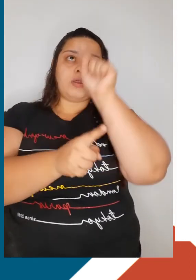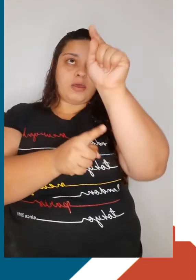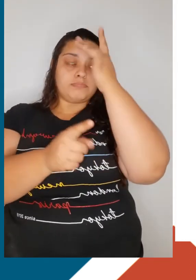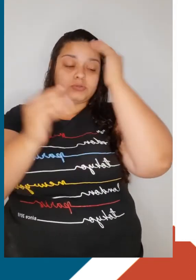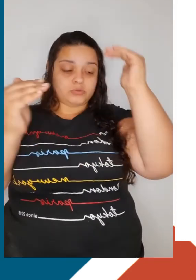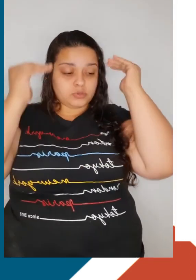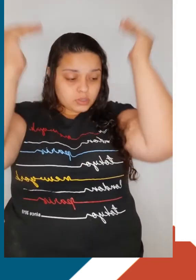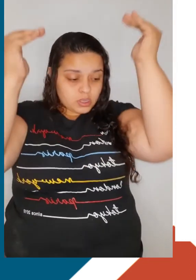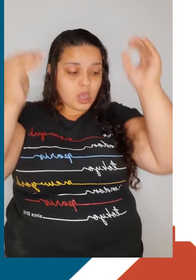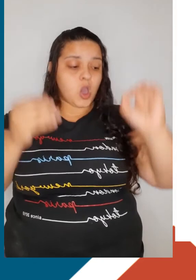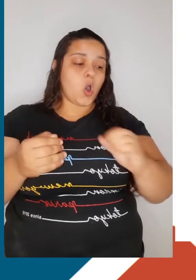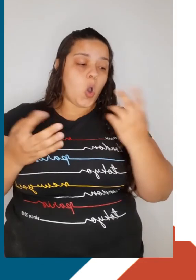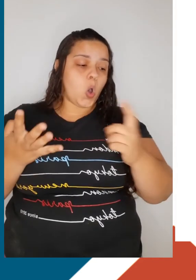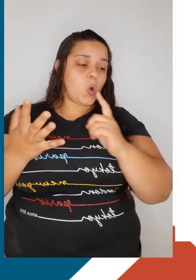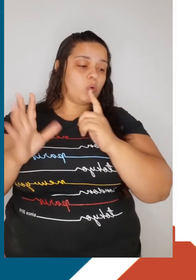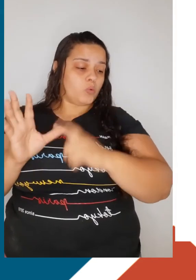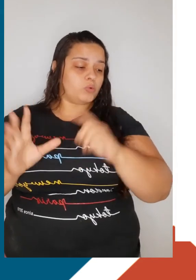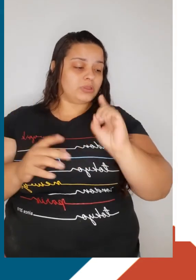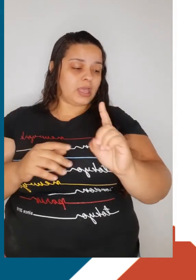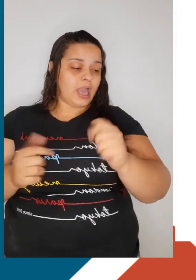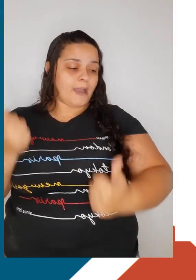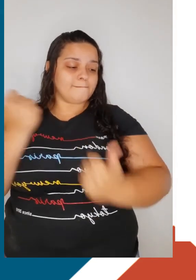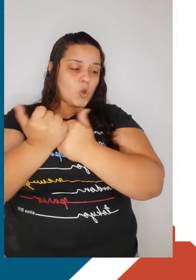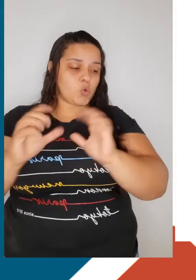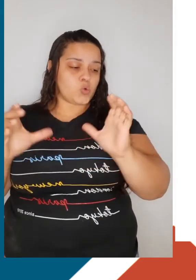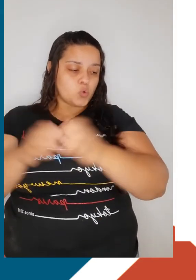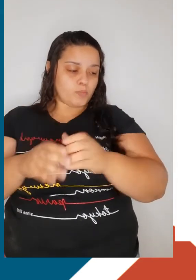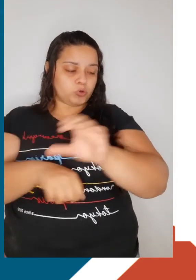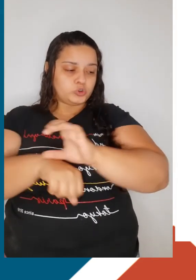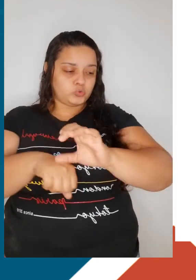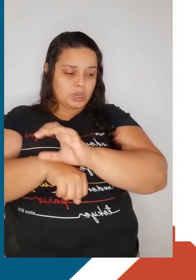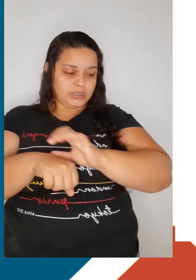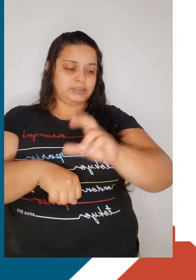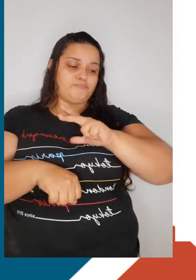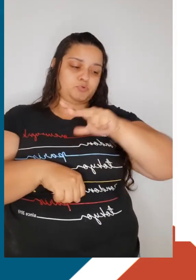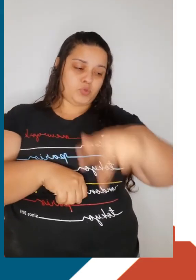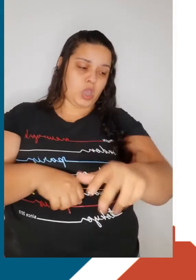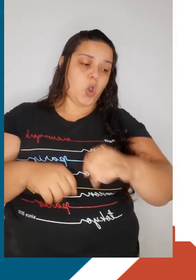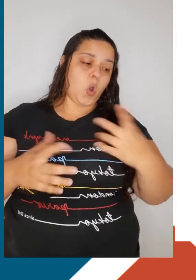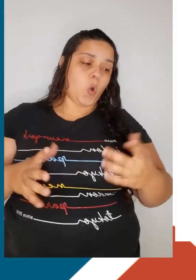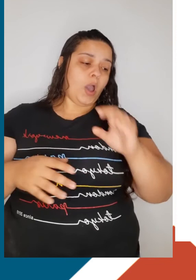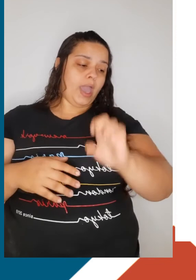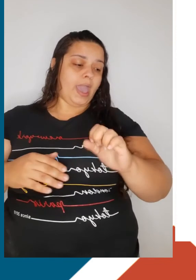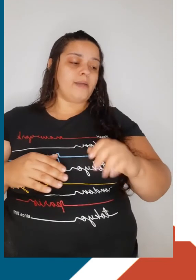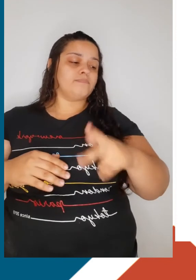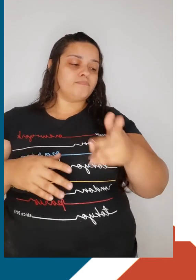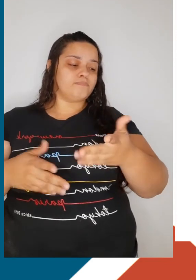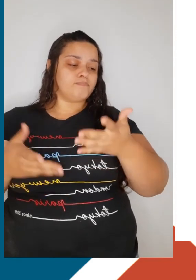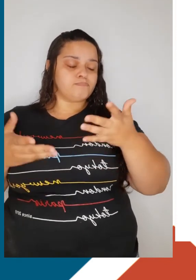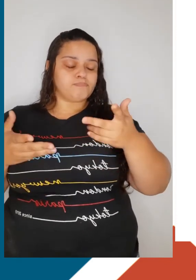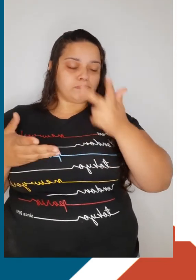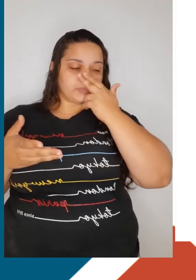Letra D. Obtido o apoio do grupo constitucionalista português. Ou letra E. Provocado os movimentos separatistas